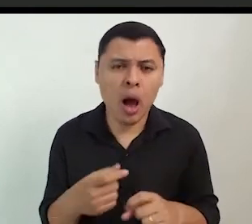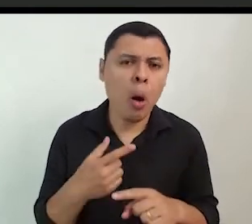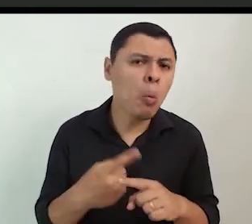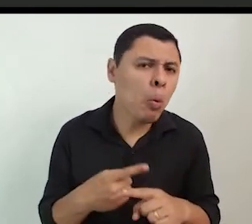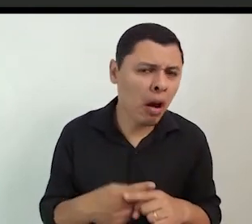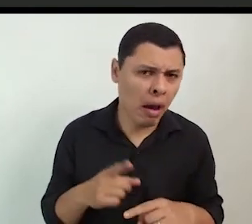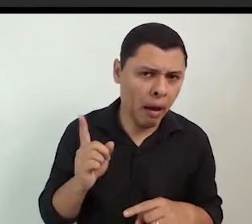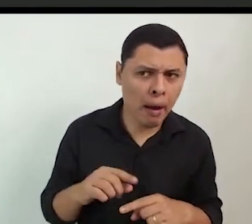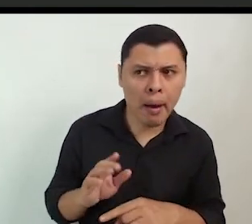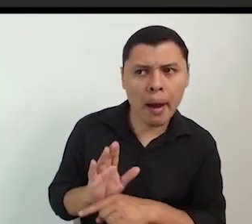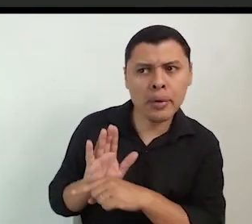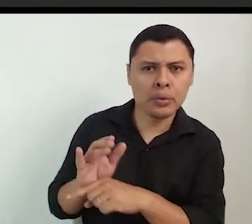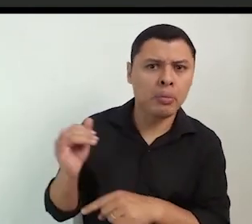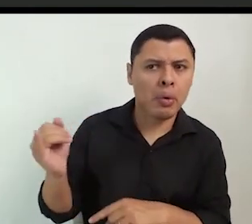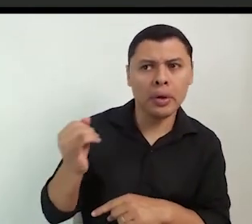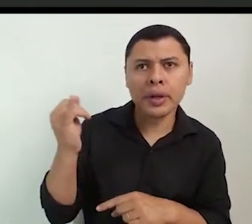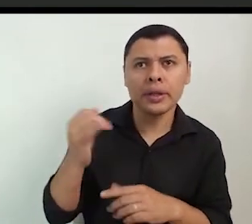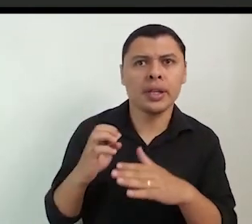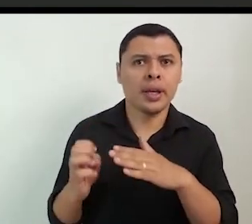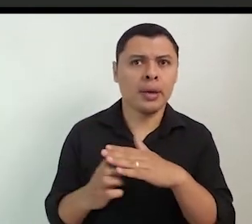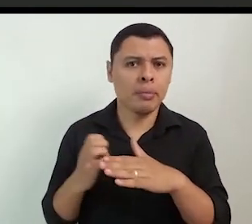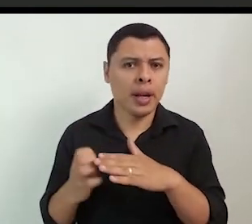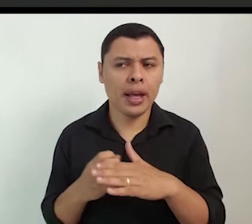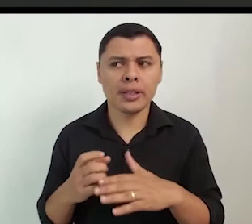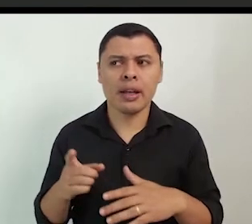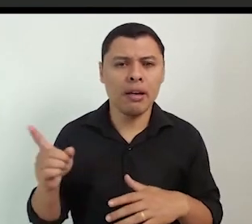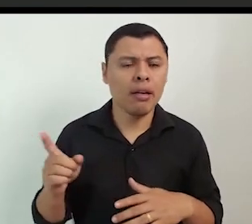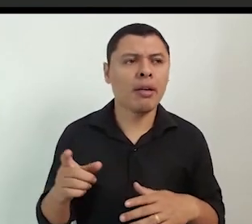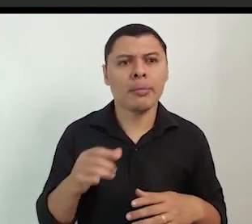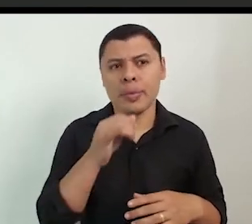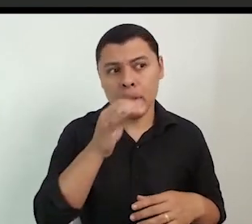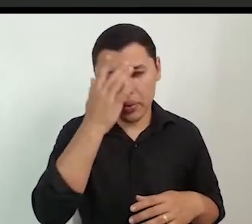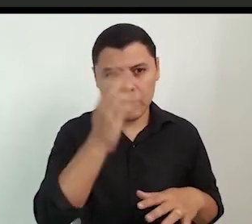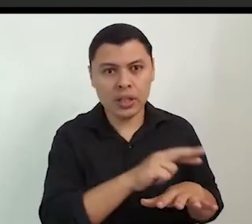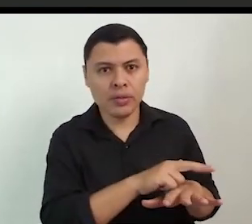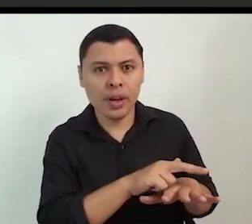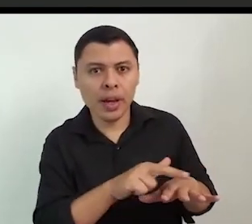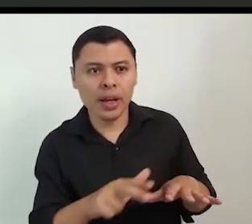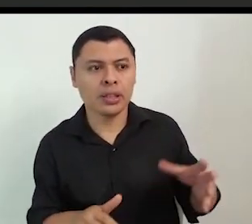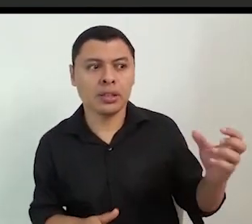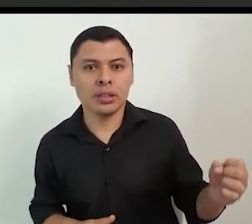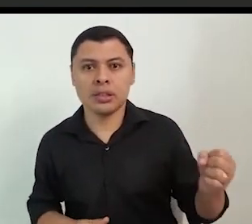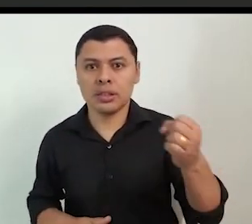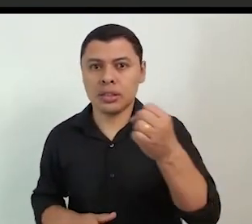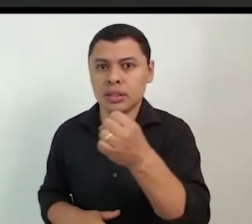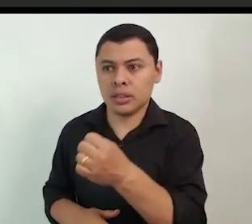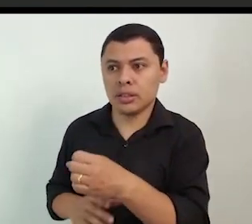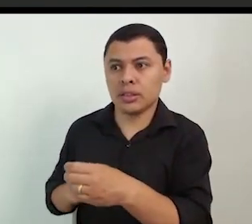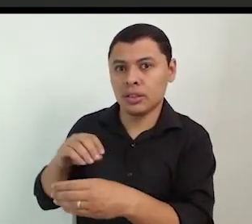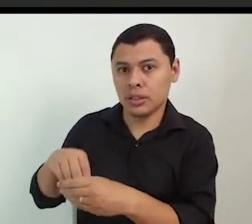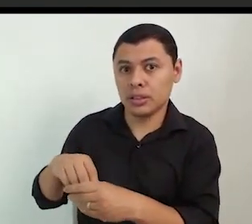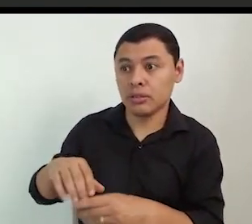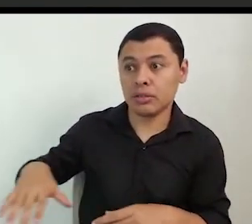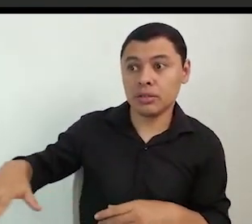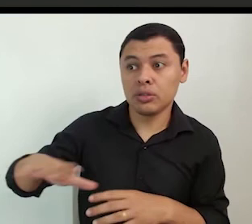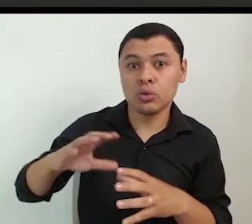momento que a gente contrata uma pessoa que é diversa, uma pessoa que traz uma característica que é diferente de todo o restante